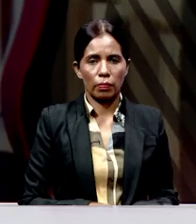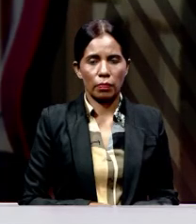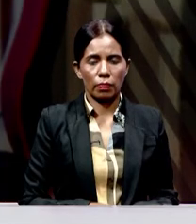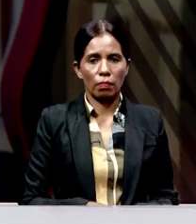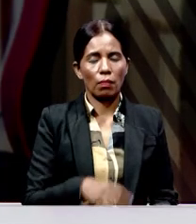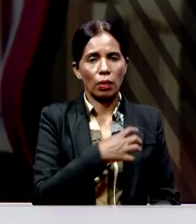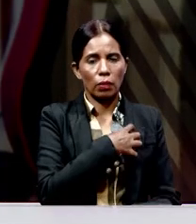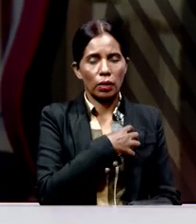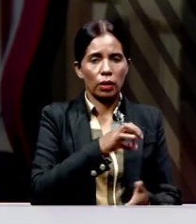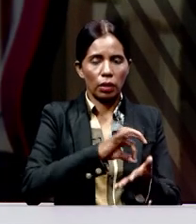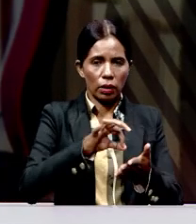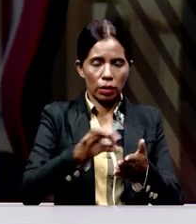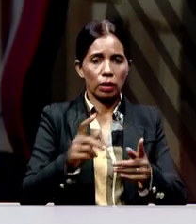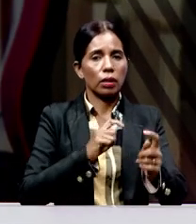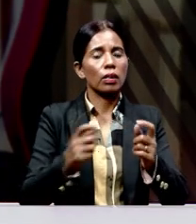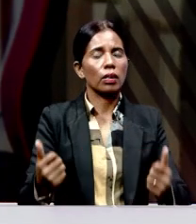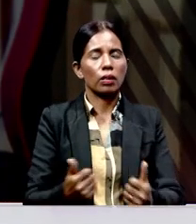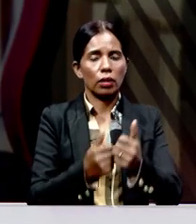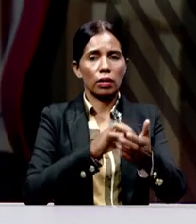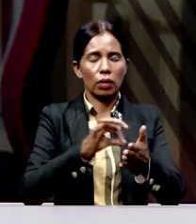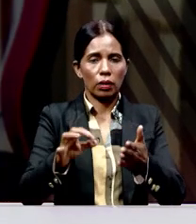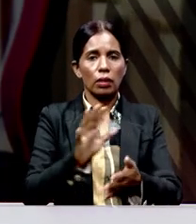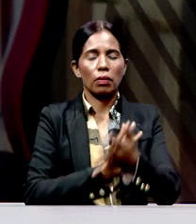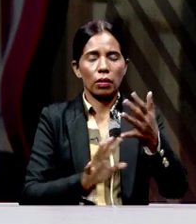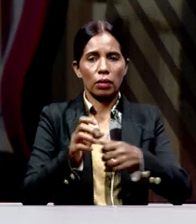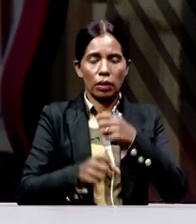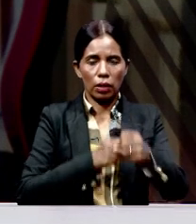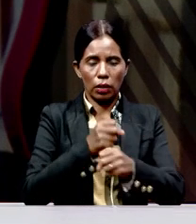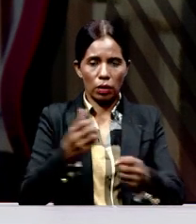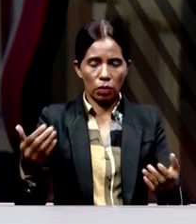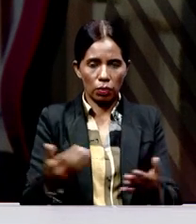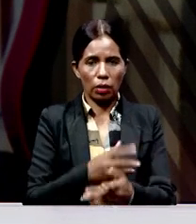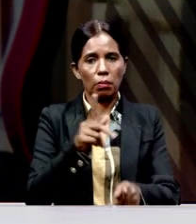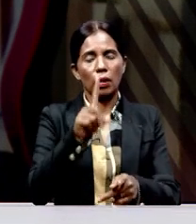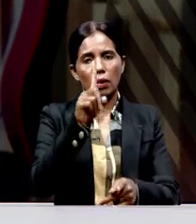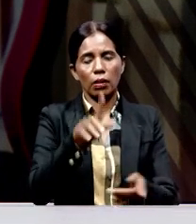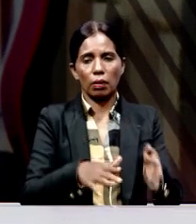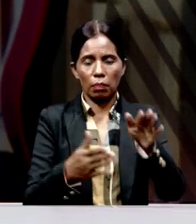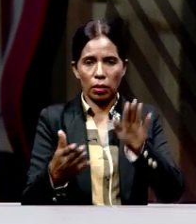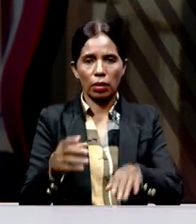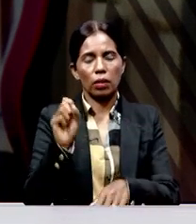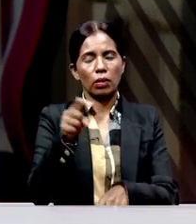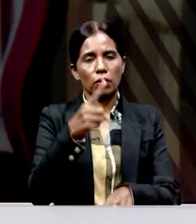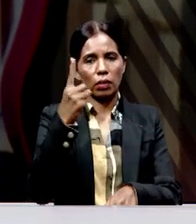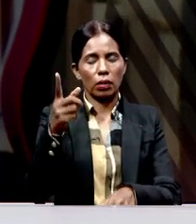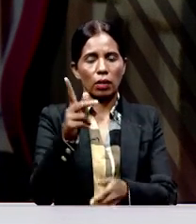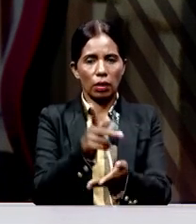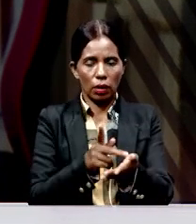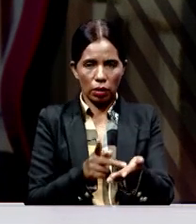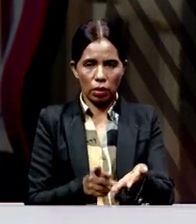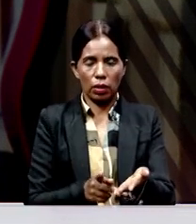Penetele resiste acidente de tráfico e a celebração natal no Tinanfon é meio de lá com vida no Sanur e Senida, cane grave.